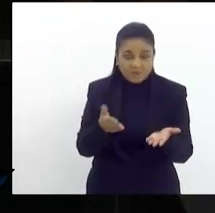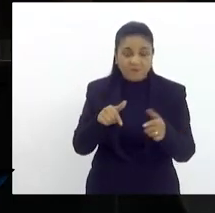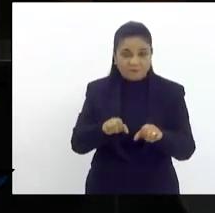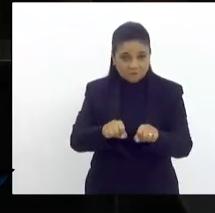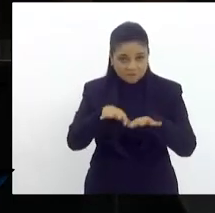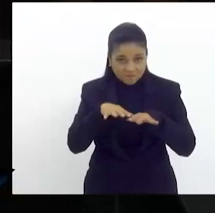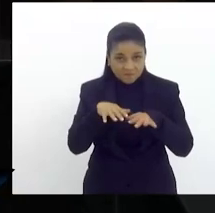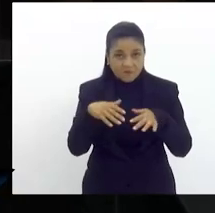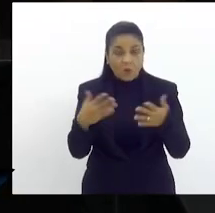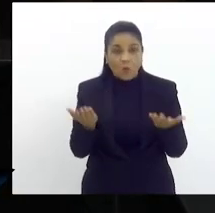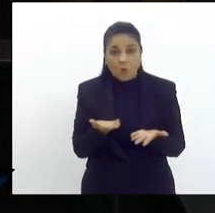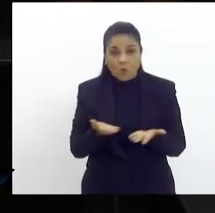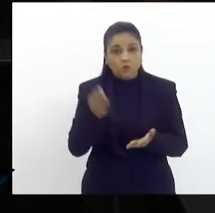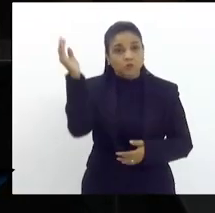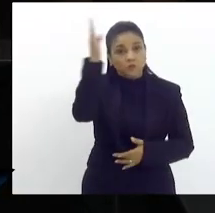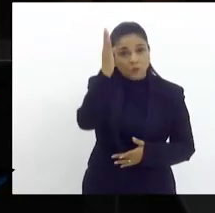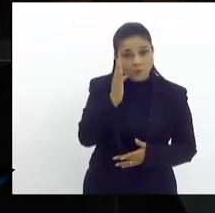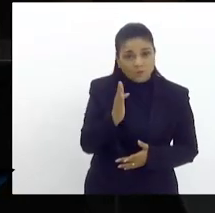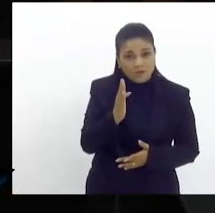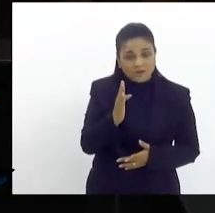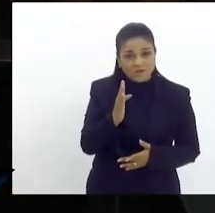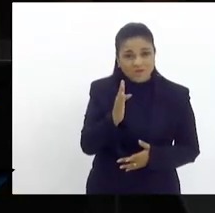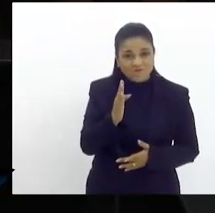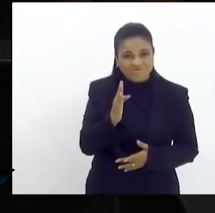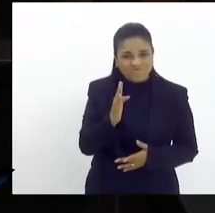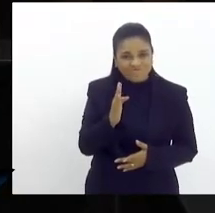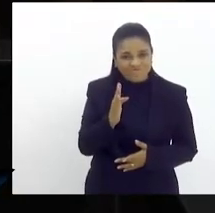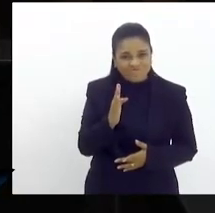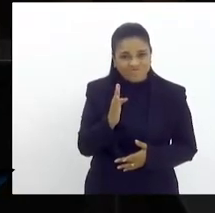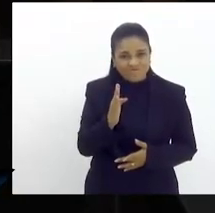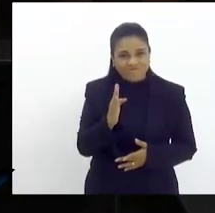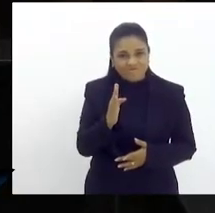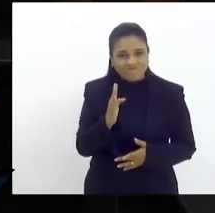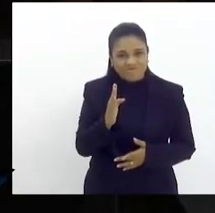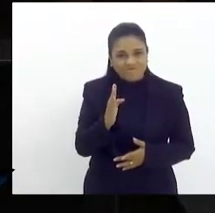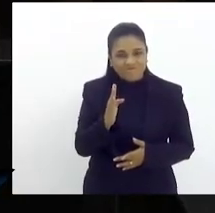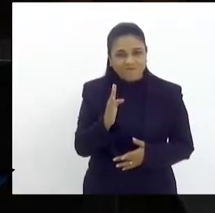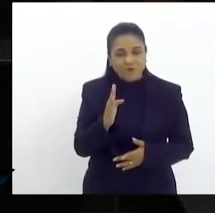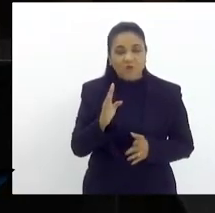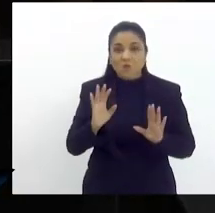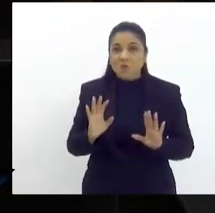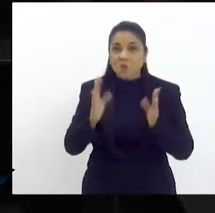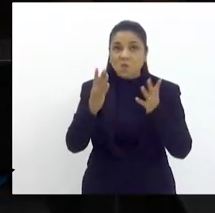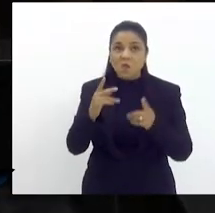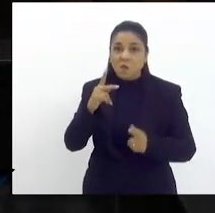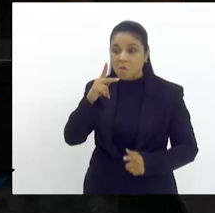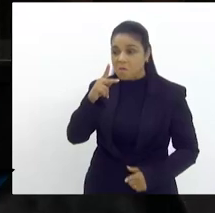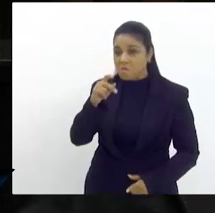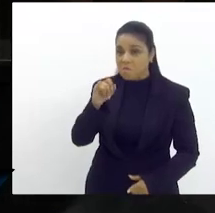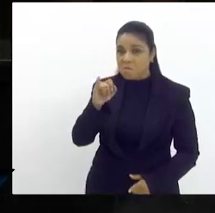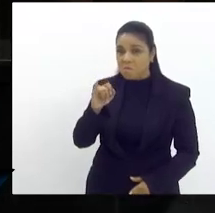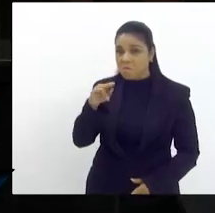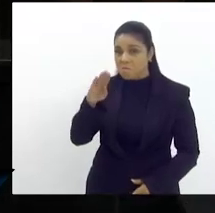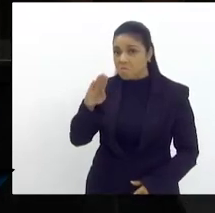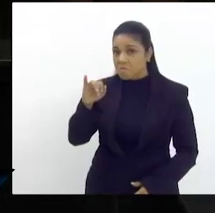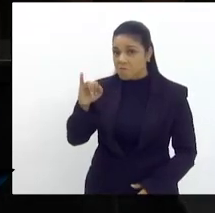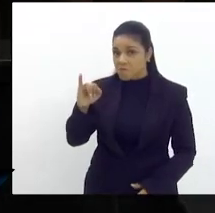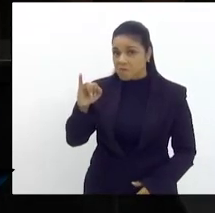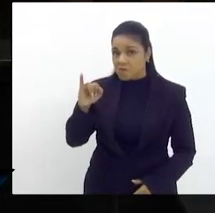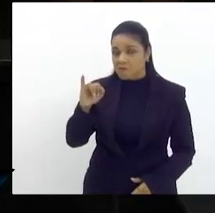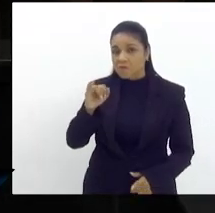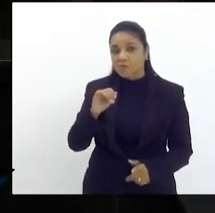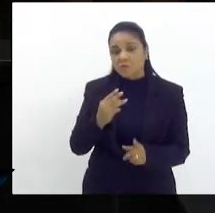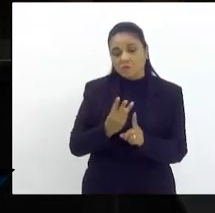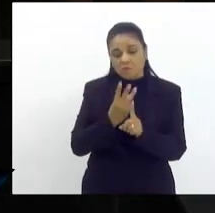o Brasil está comemorar que o nosso PIB Deputado Jari no primeiro